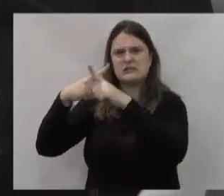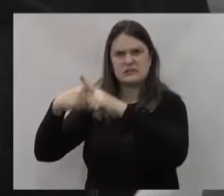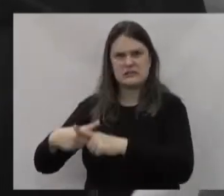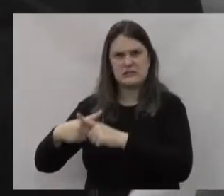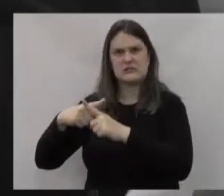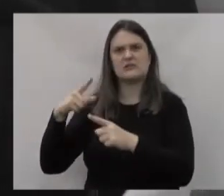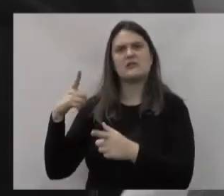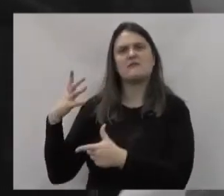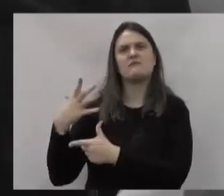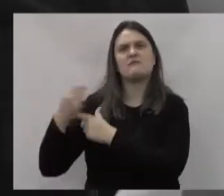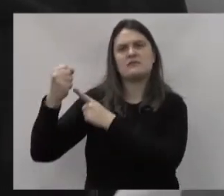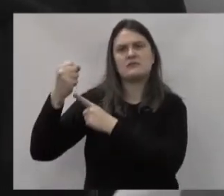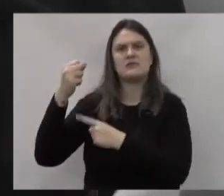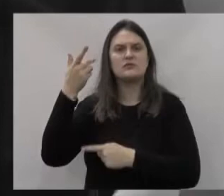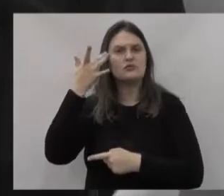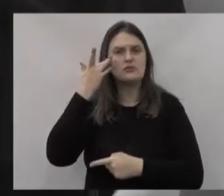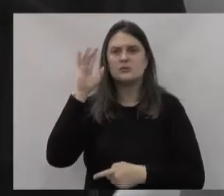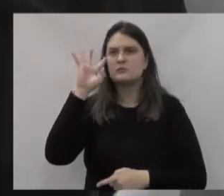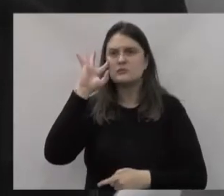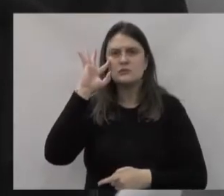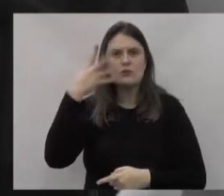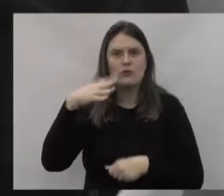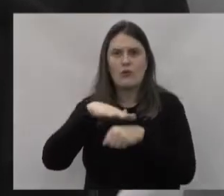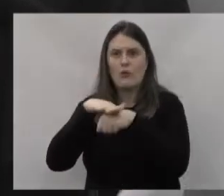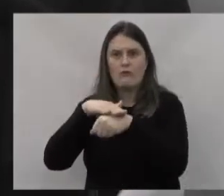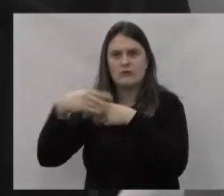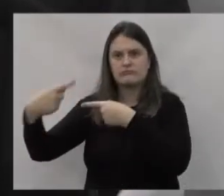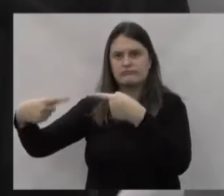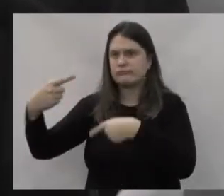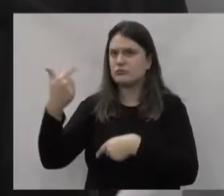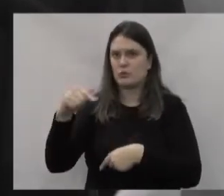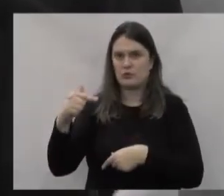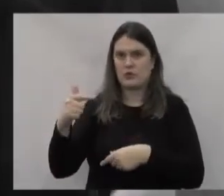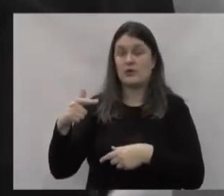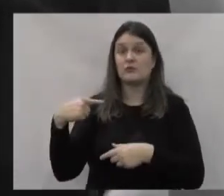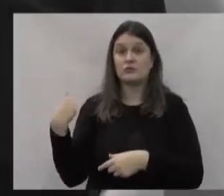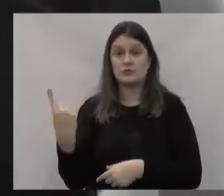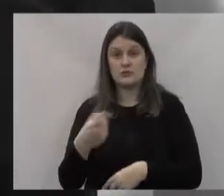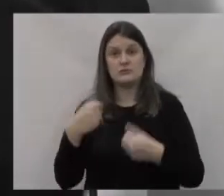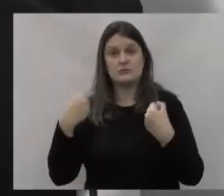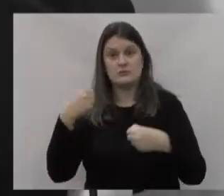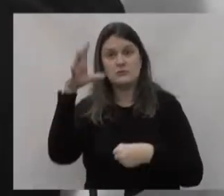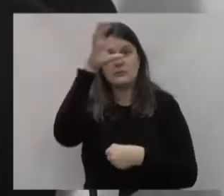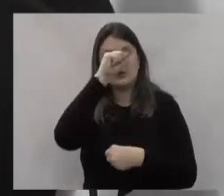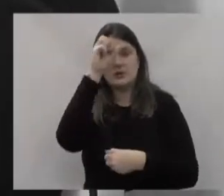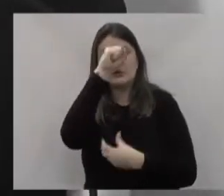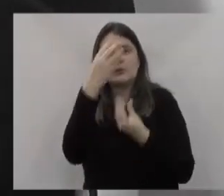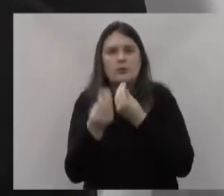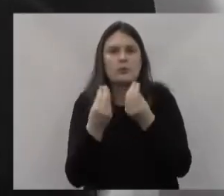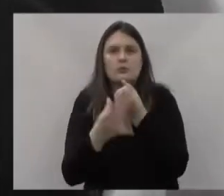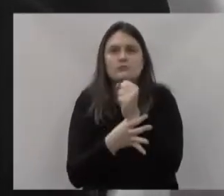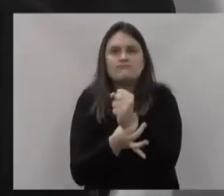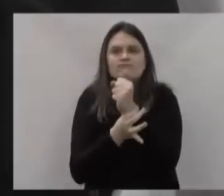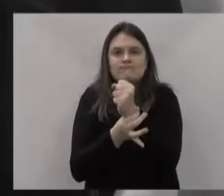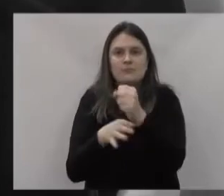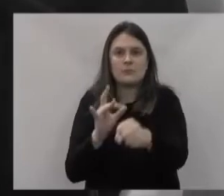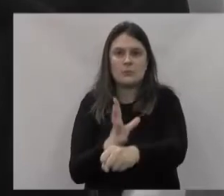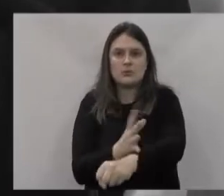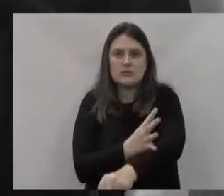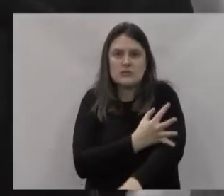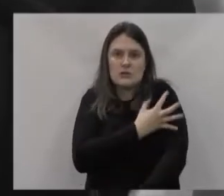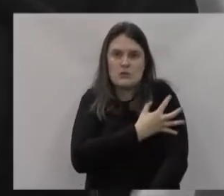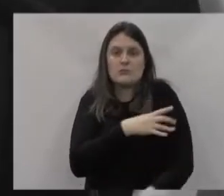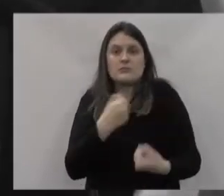que vence, o que não sabe resolver as coisas no diálogo. A gente precisa aprender a controlar emoções,